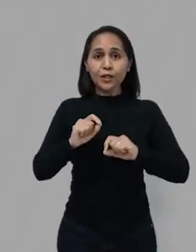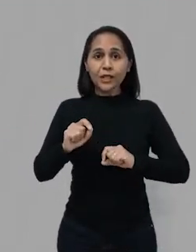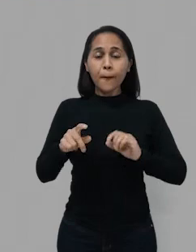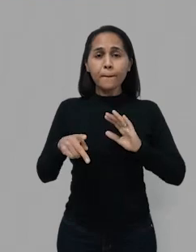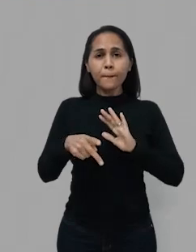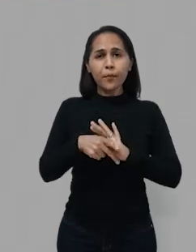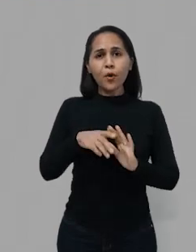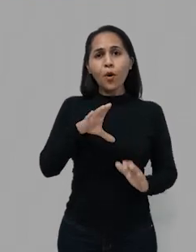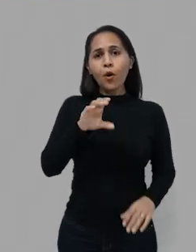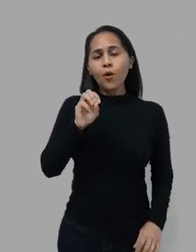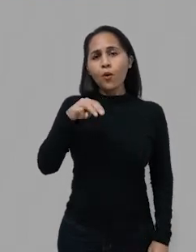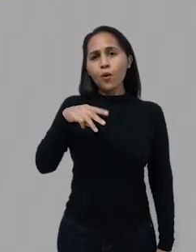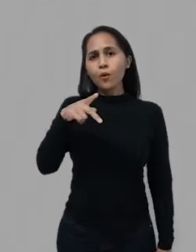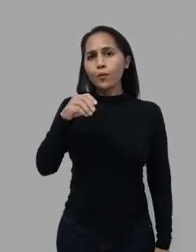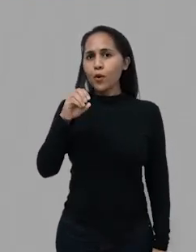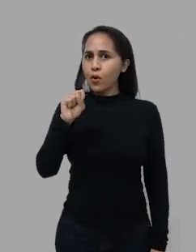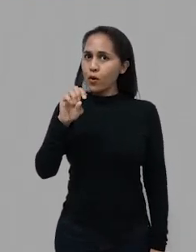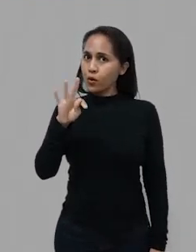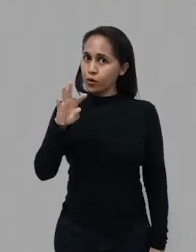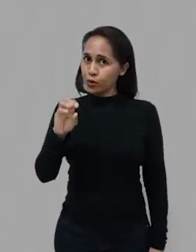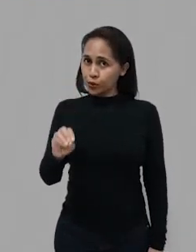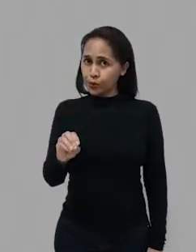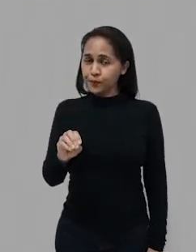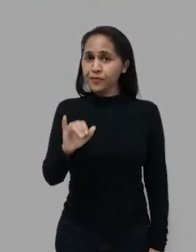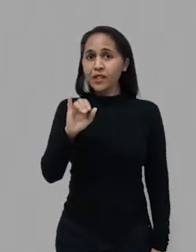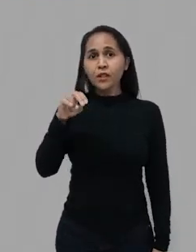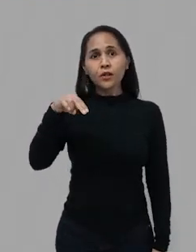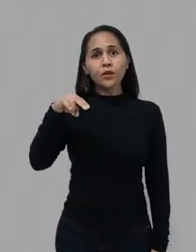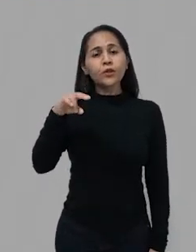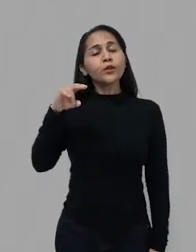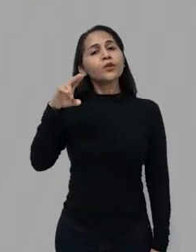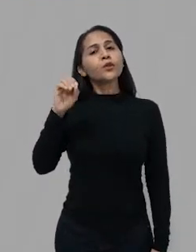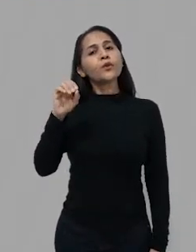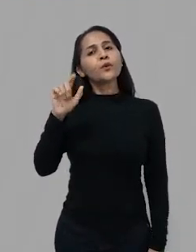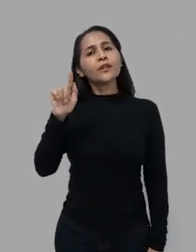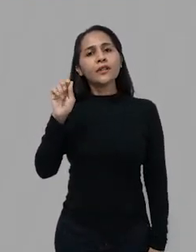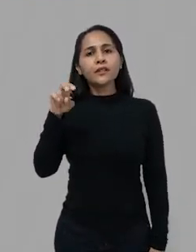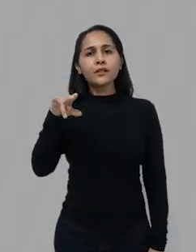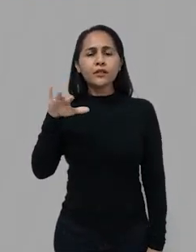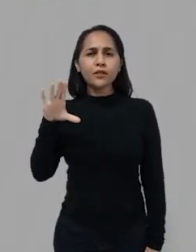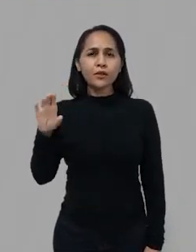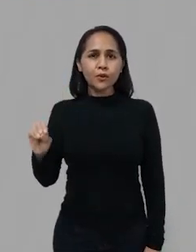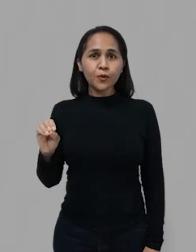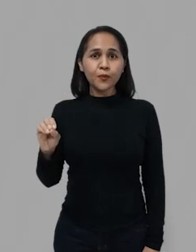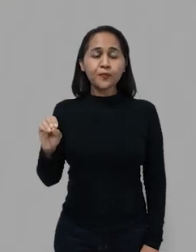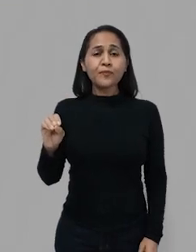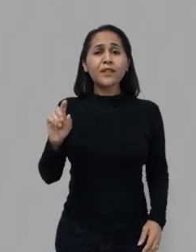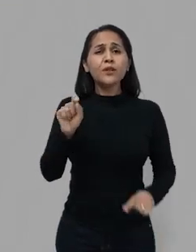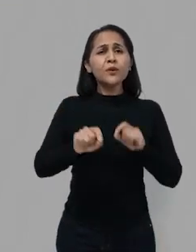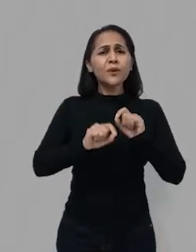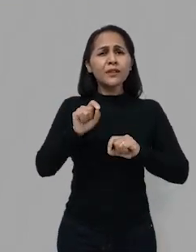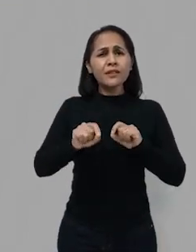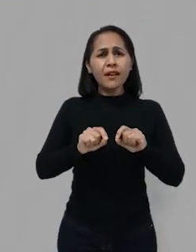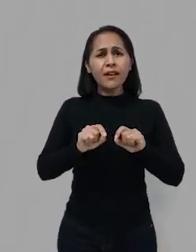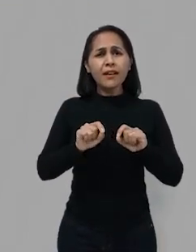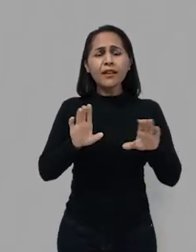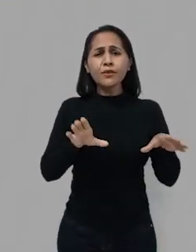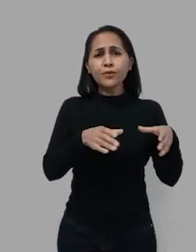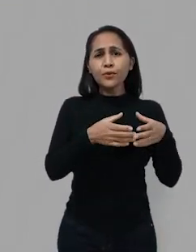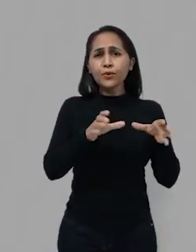compostos inorgânicos, tudo bem? E as funções nada mais são do que agrupamento